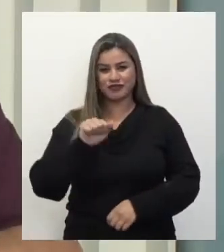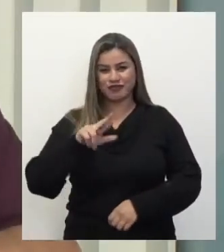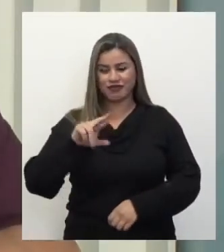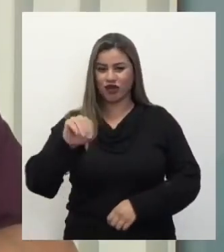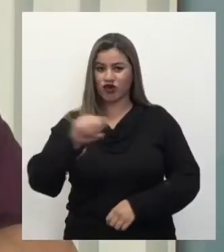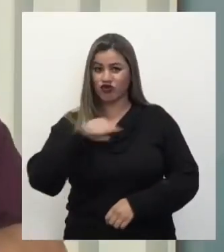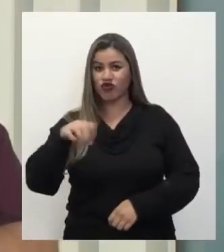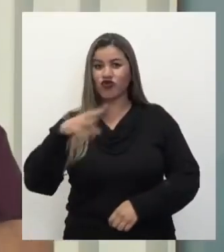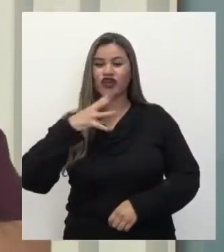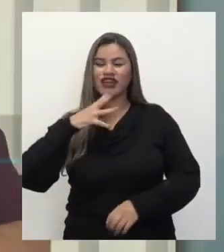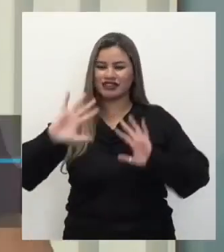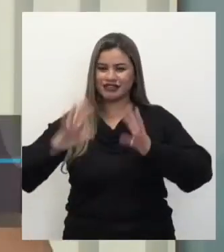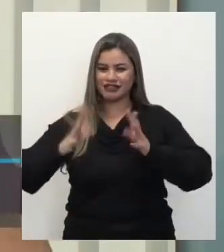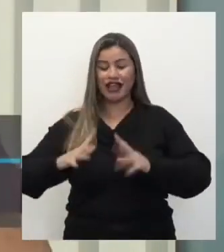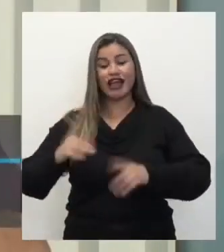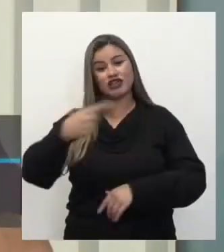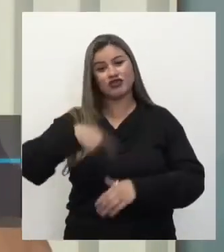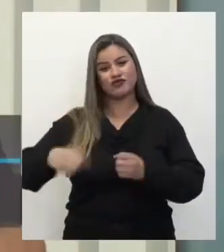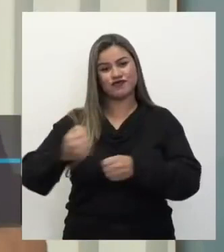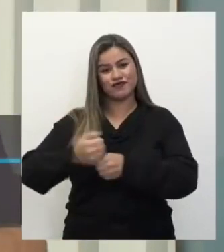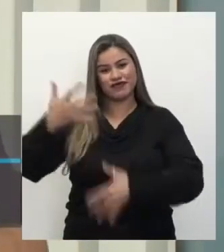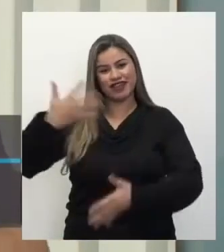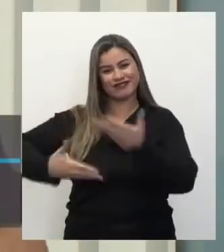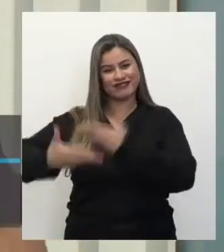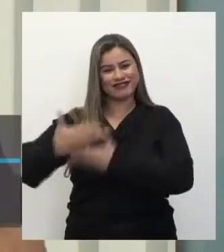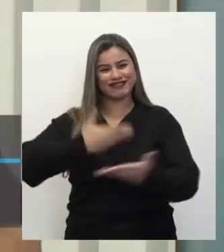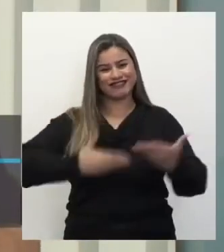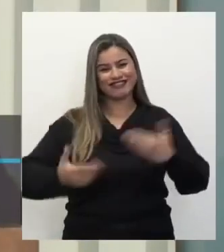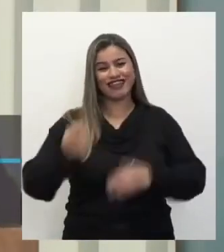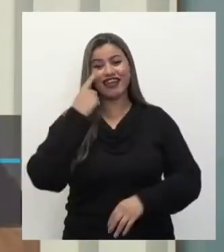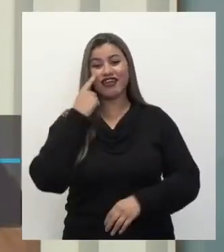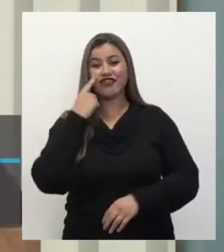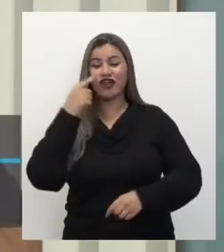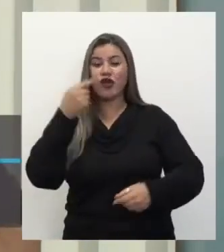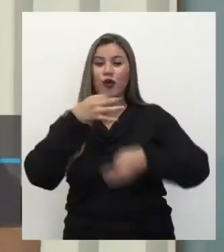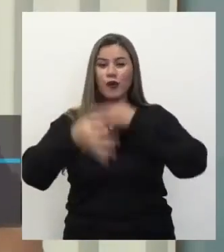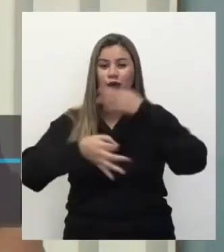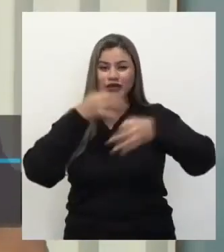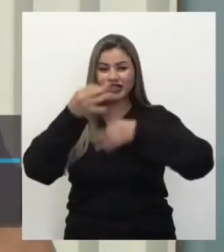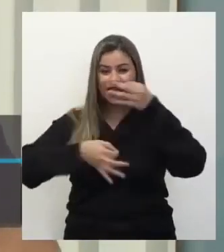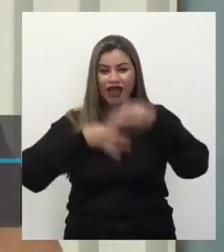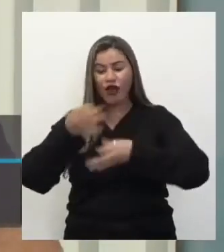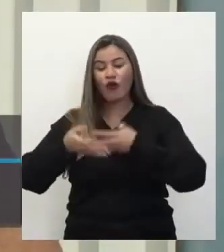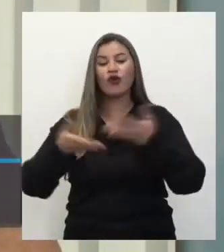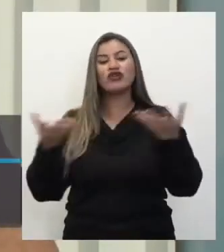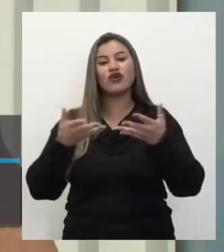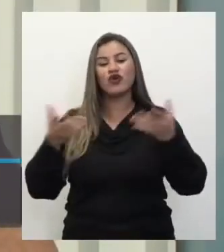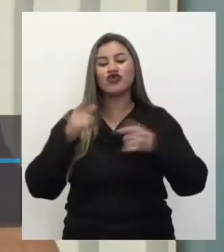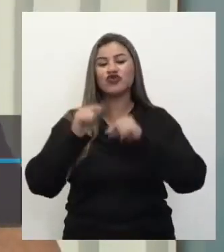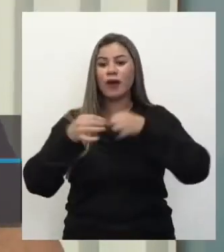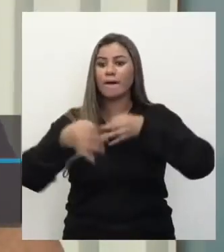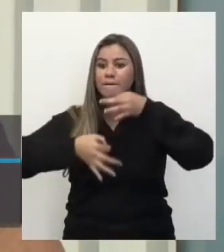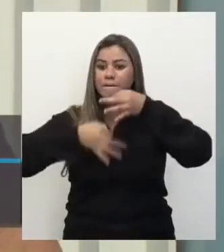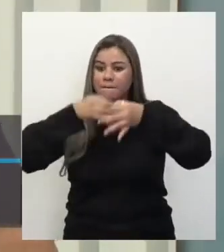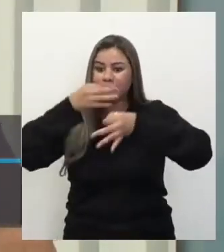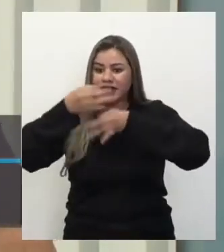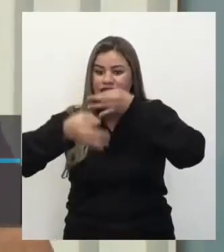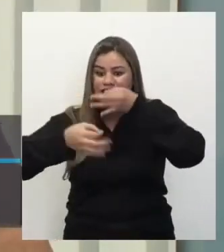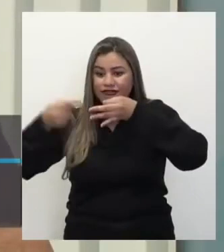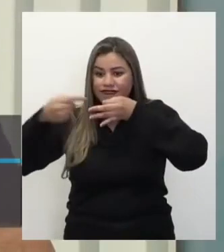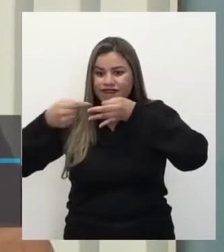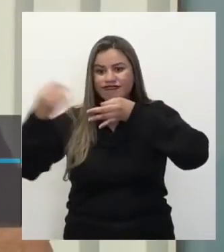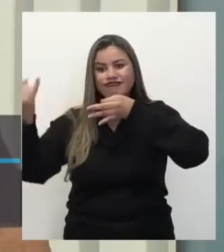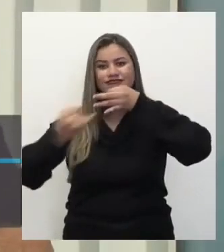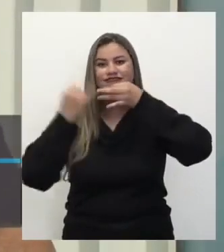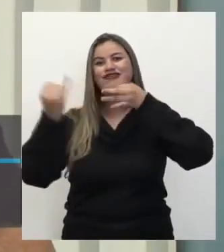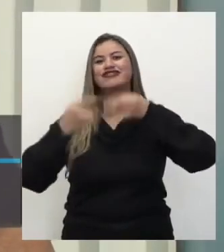conhecem, estou aqui para conversar com vocês no chat, interagir, ver quais são as opiniões de vocês e hoje a opinião será uma coisa muito importante na